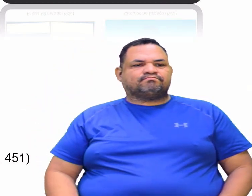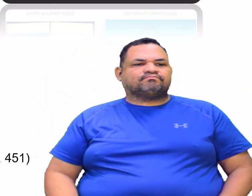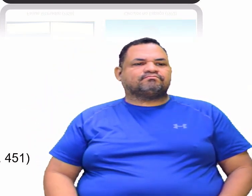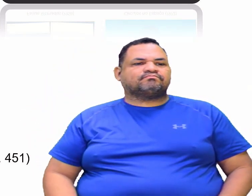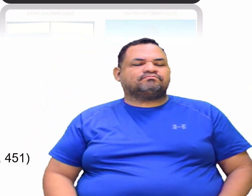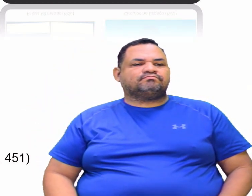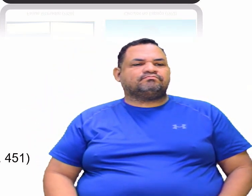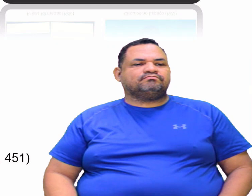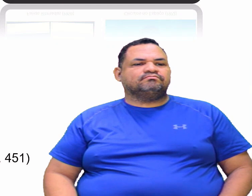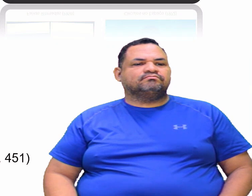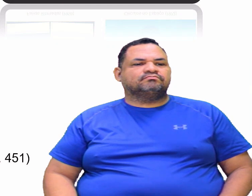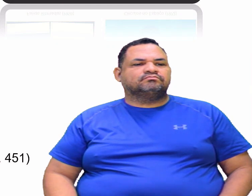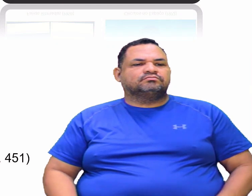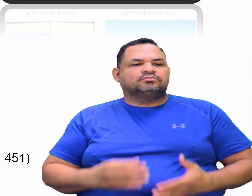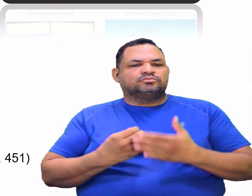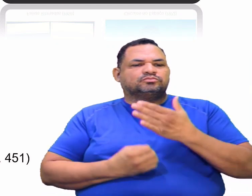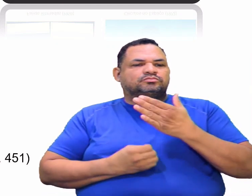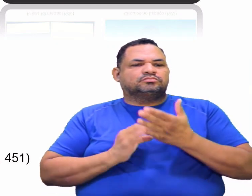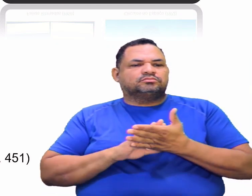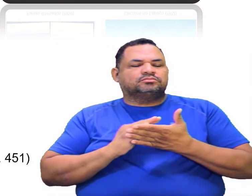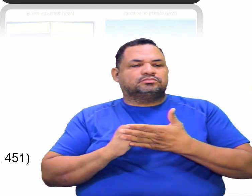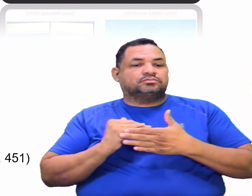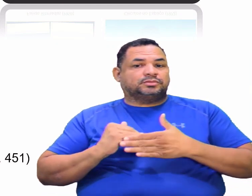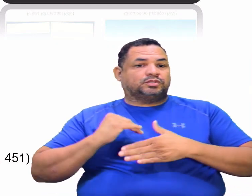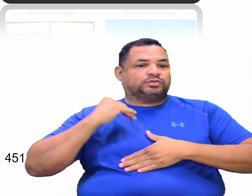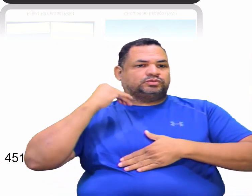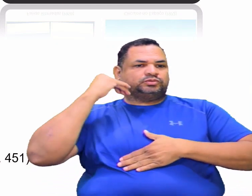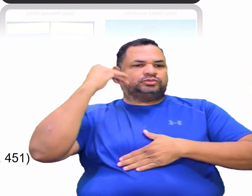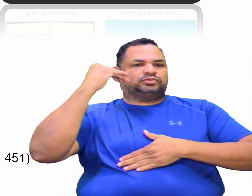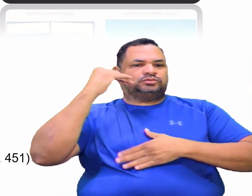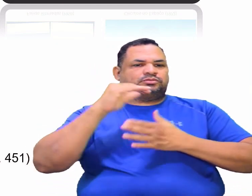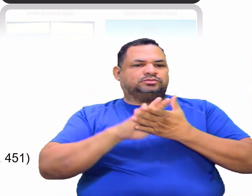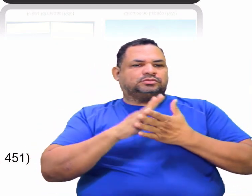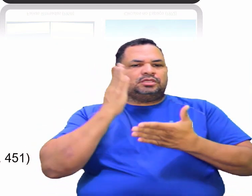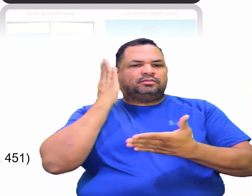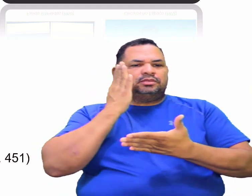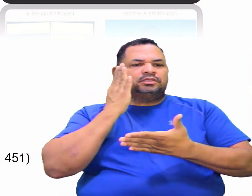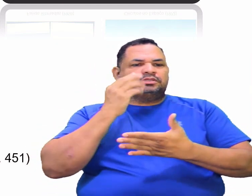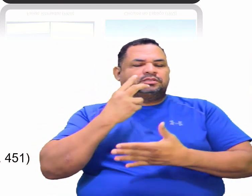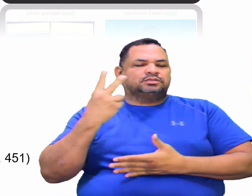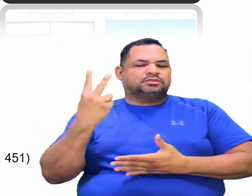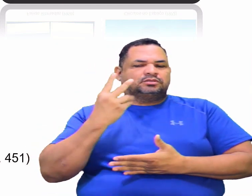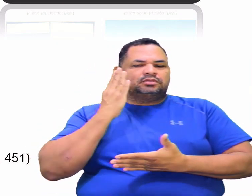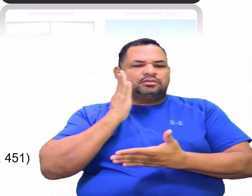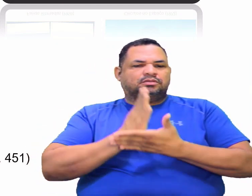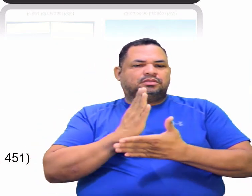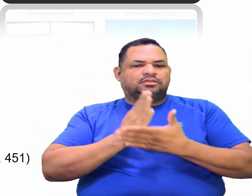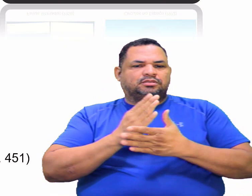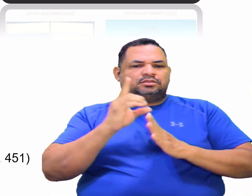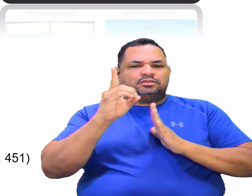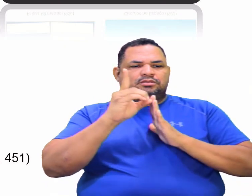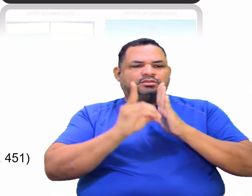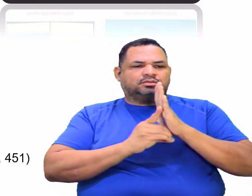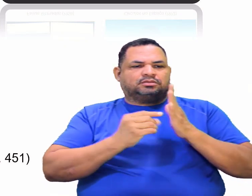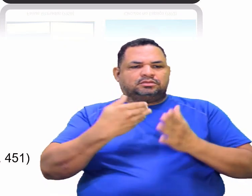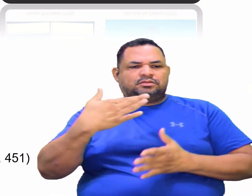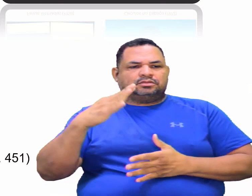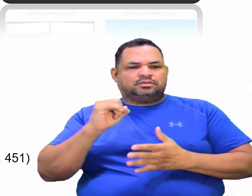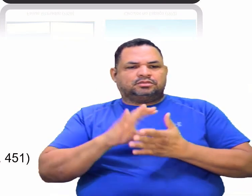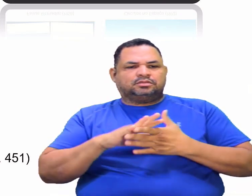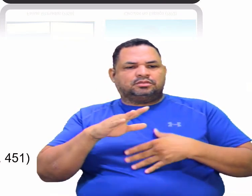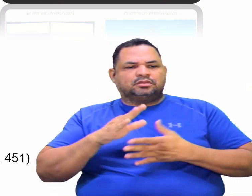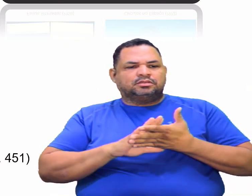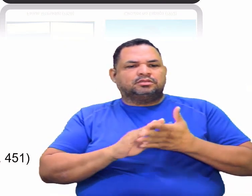Eh ganhou força na segunda metade da década de 40 enfatizava a